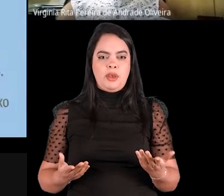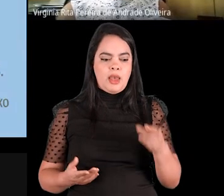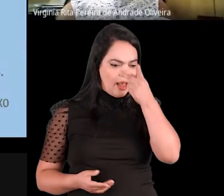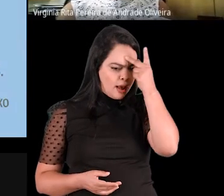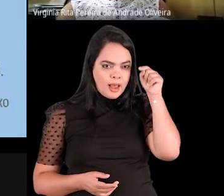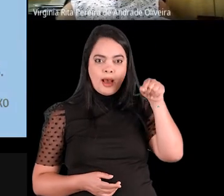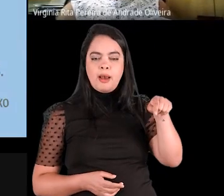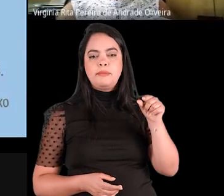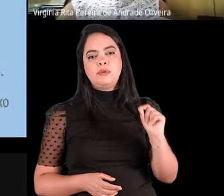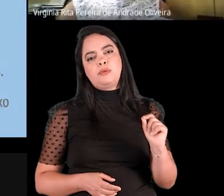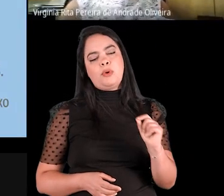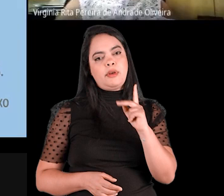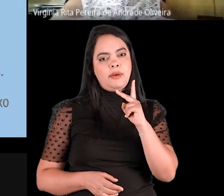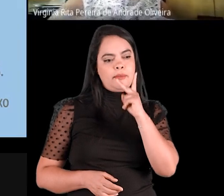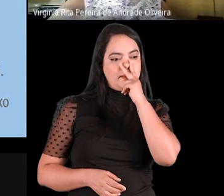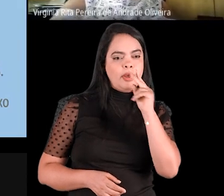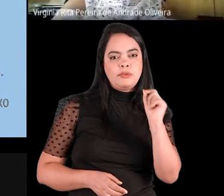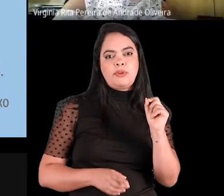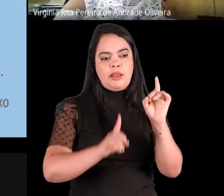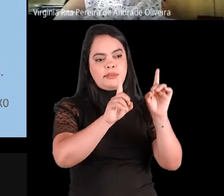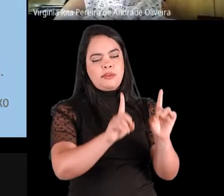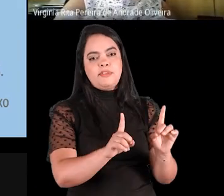numa condição maior de deficiência.